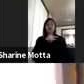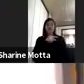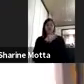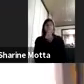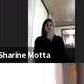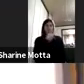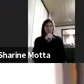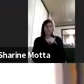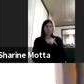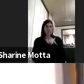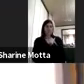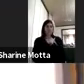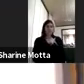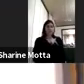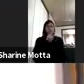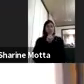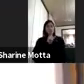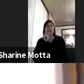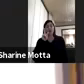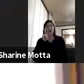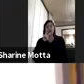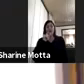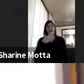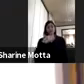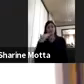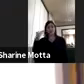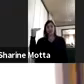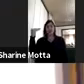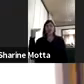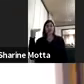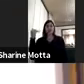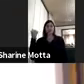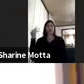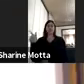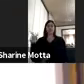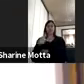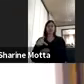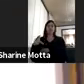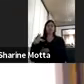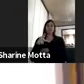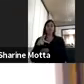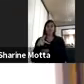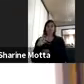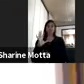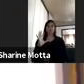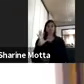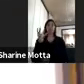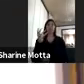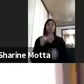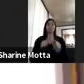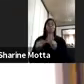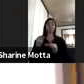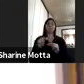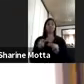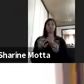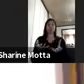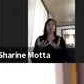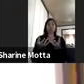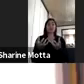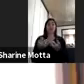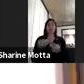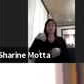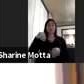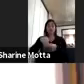exterior. E, infelizmente, gente, tem vezes que o parceiro supostamente romântico só quer uma empregada e uma